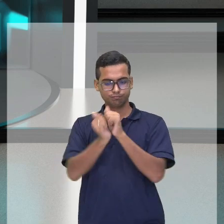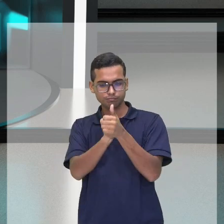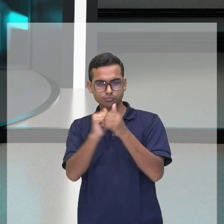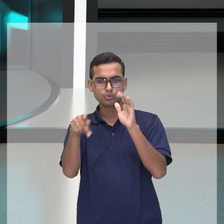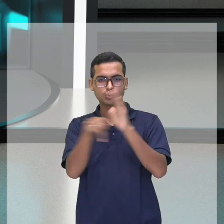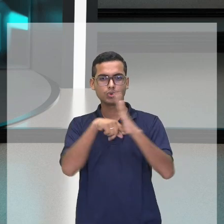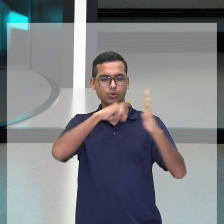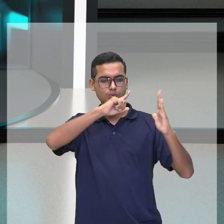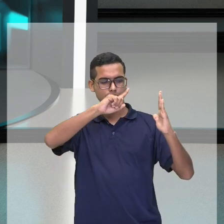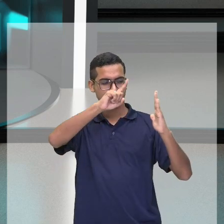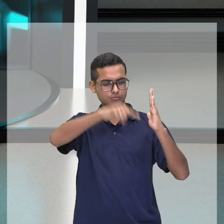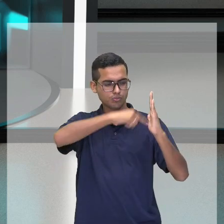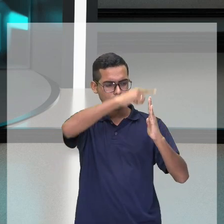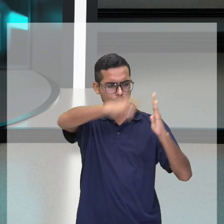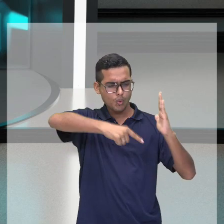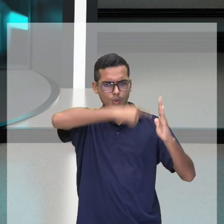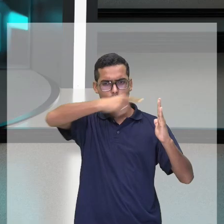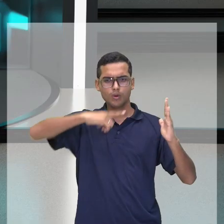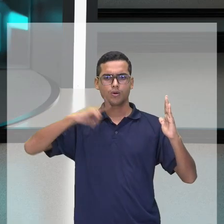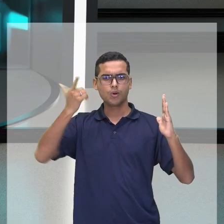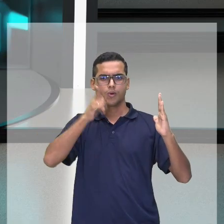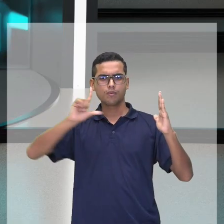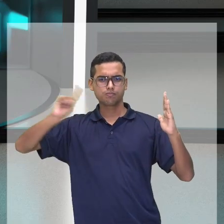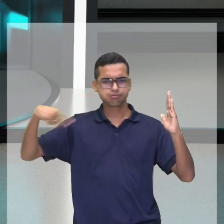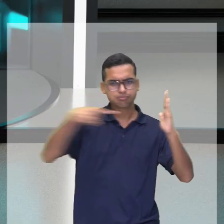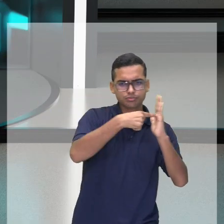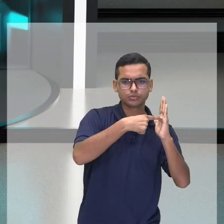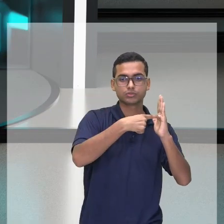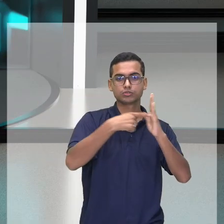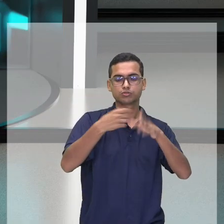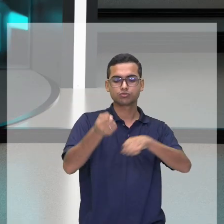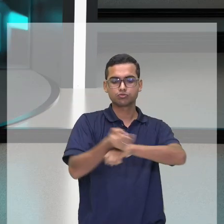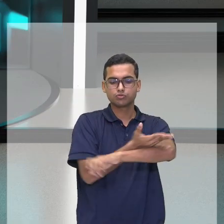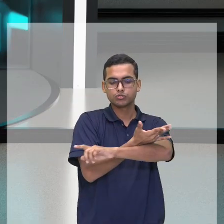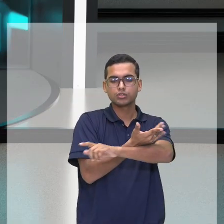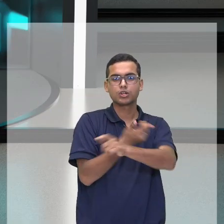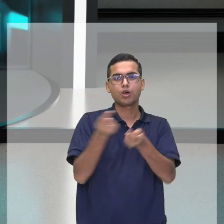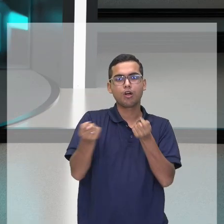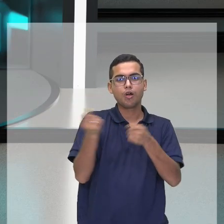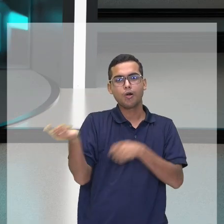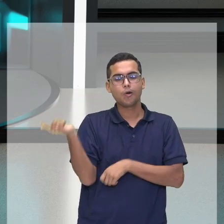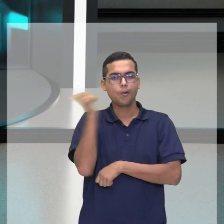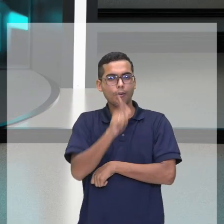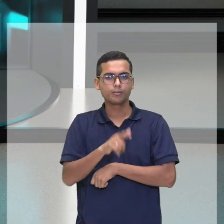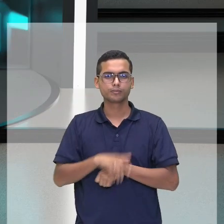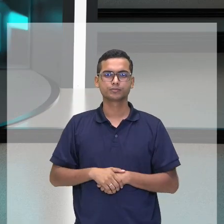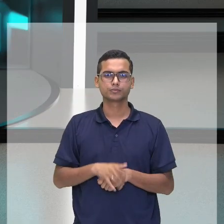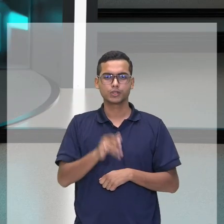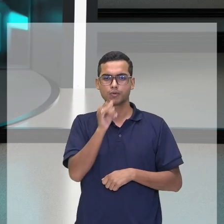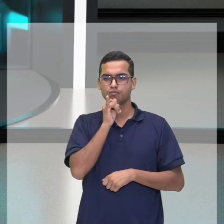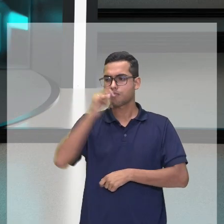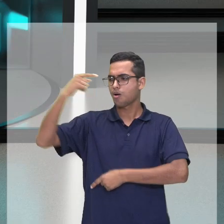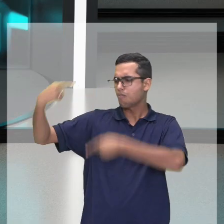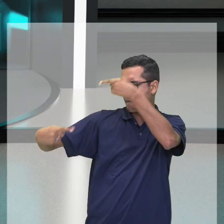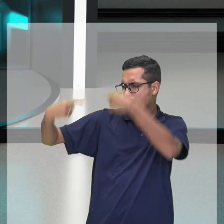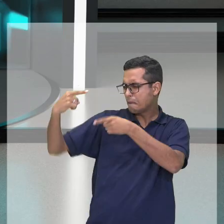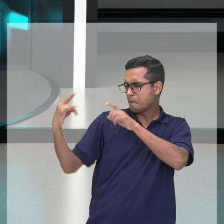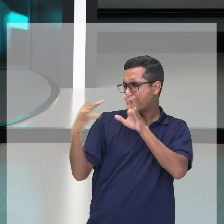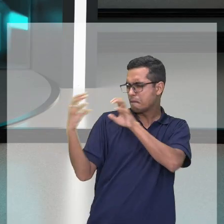suas emoções. Imagina o seguinte, que você está, mais uma vez, discutiu com alguém,